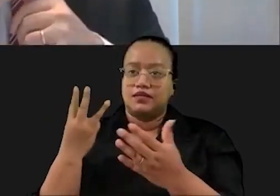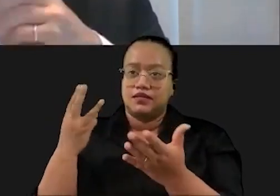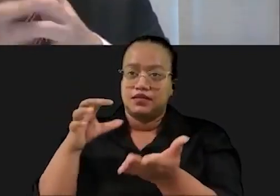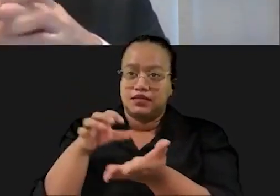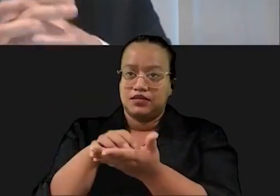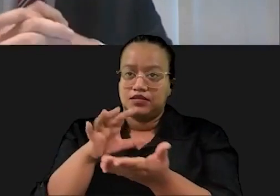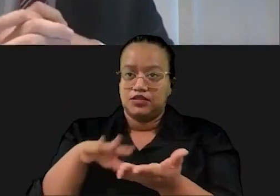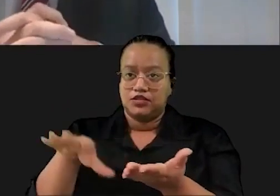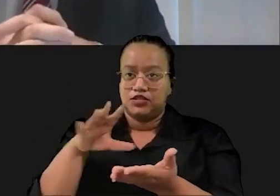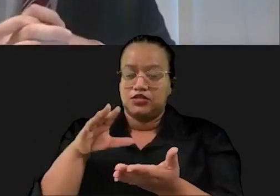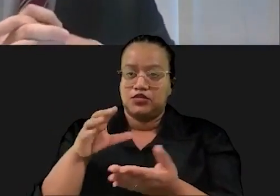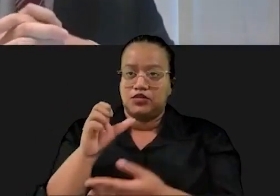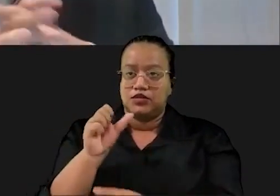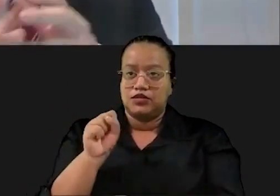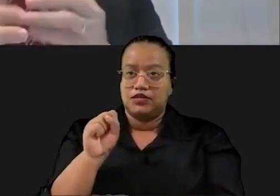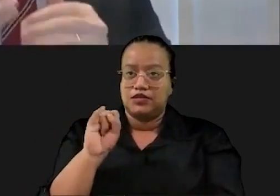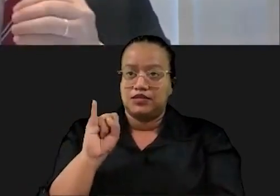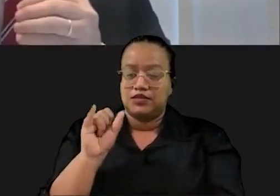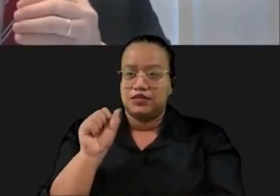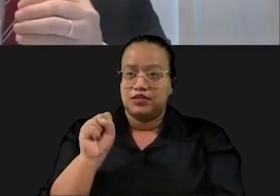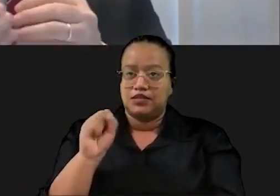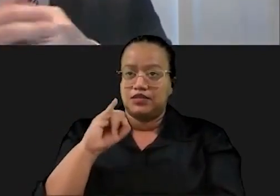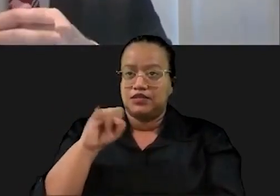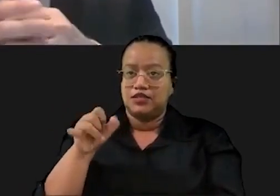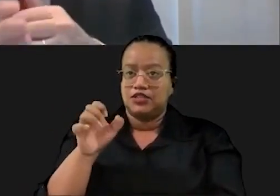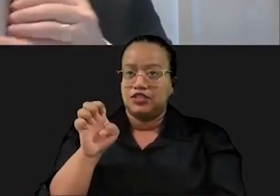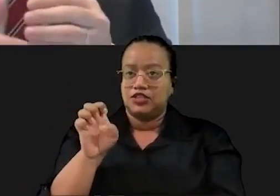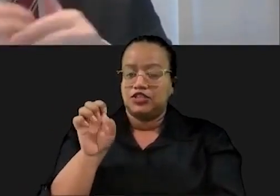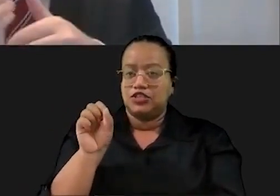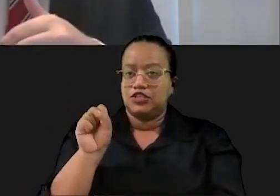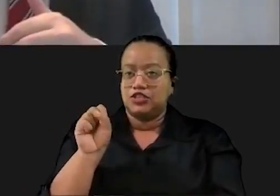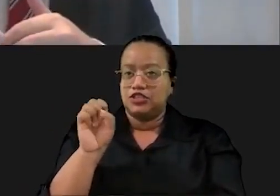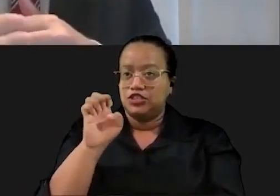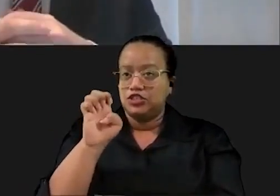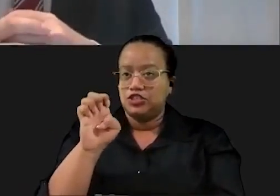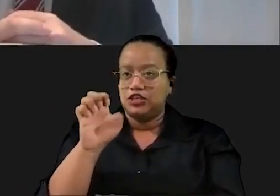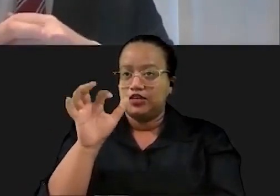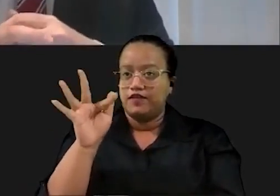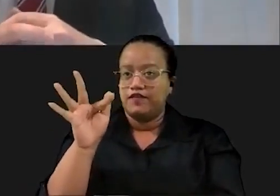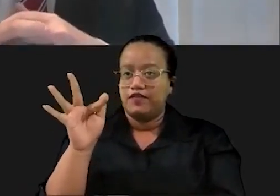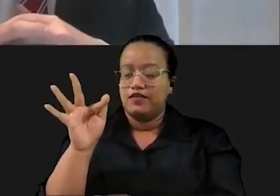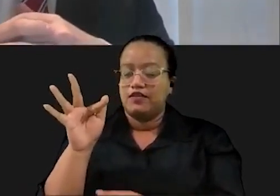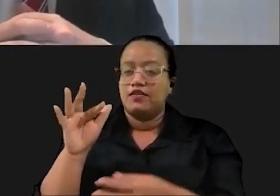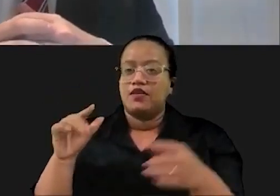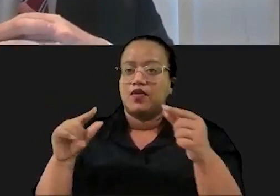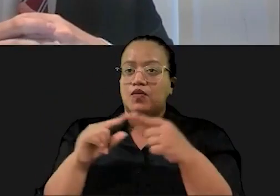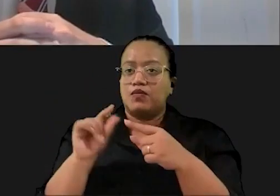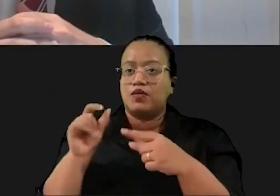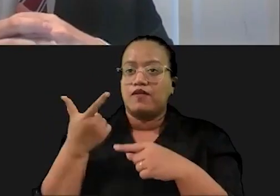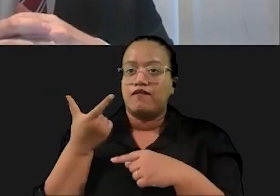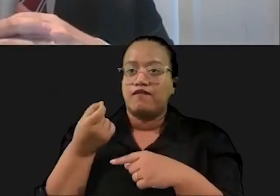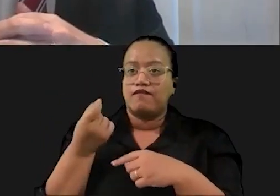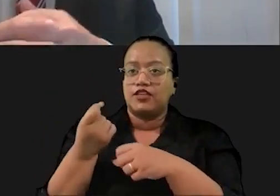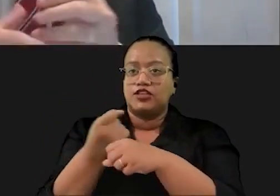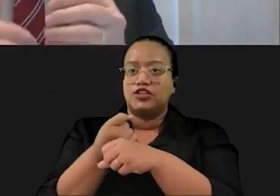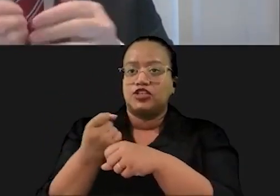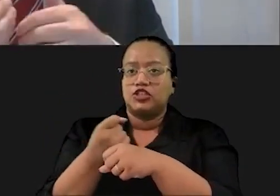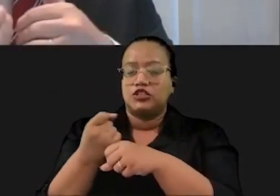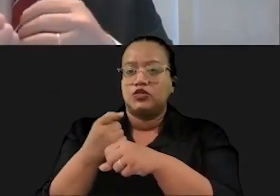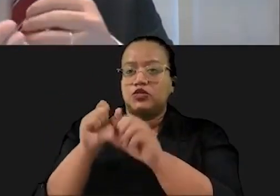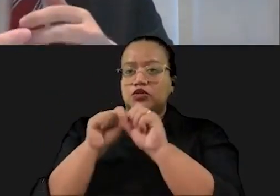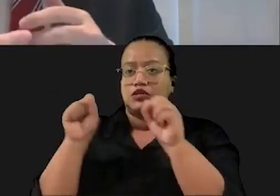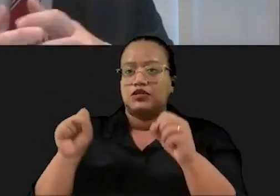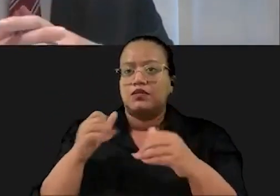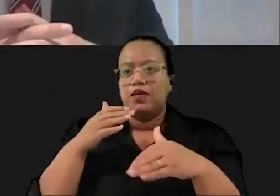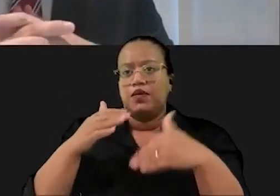doutora Daldice já fez menção a ele, que ele tinha 20 anos, então ele já estava muito evoluído, já contava com